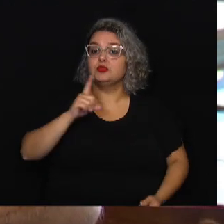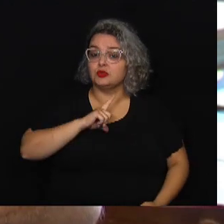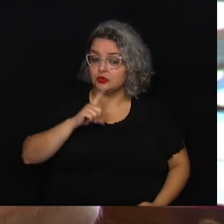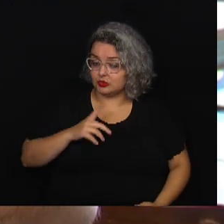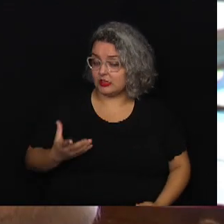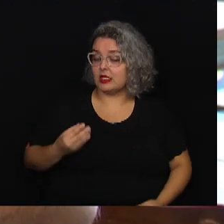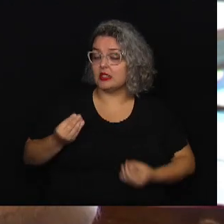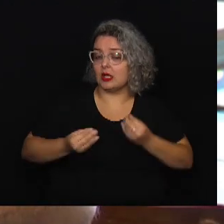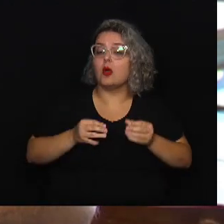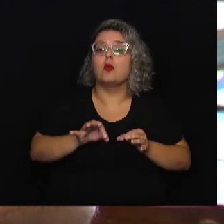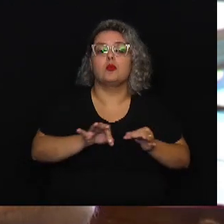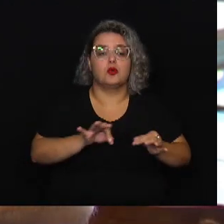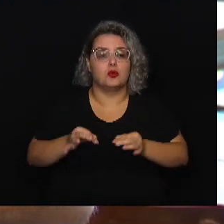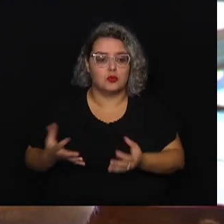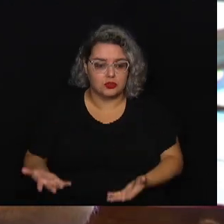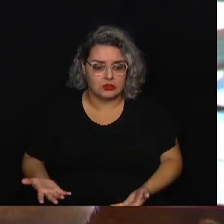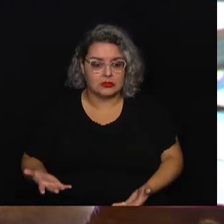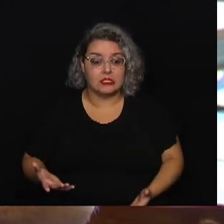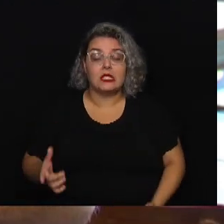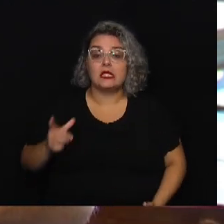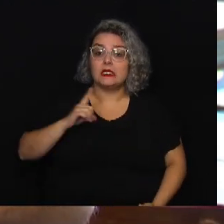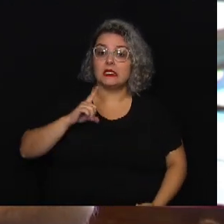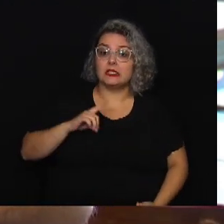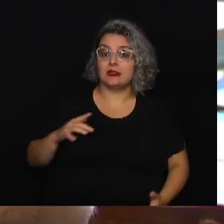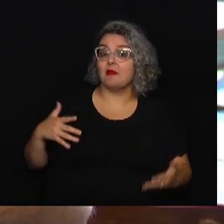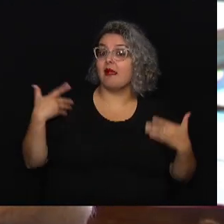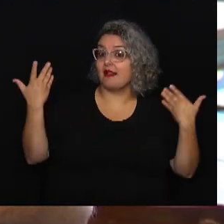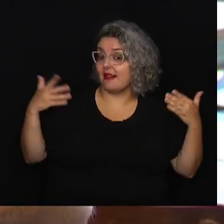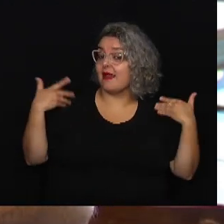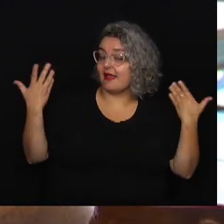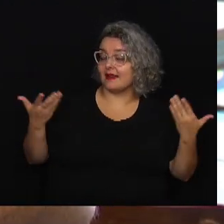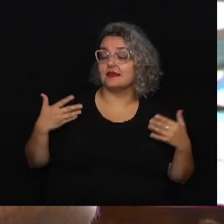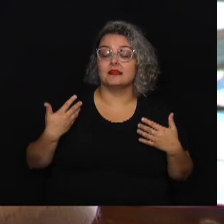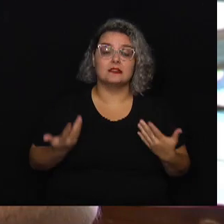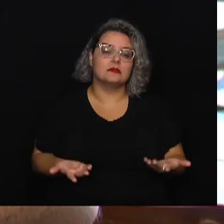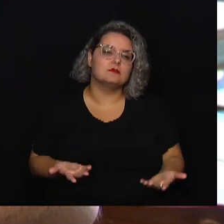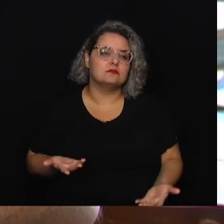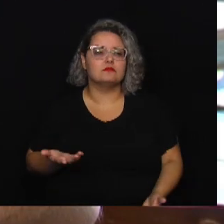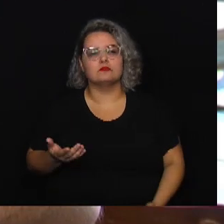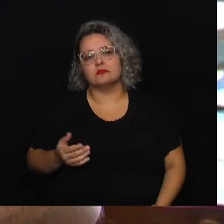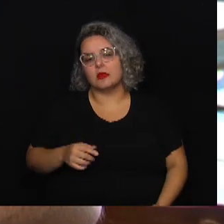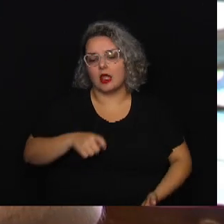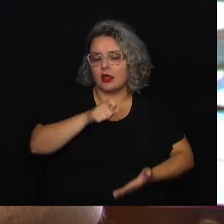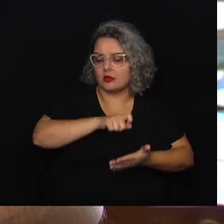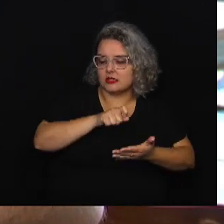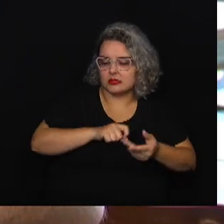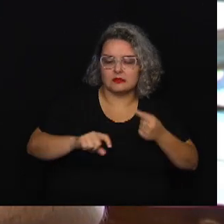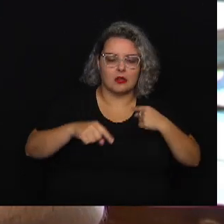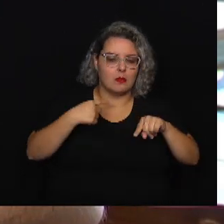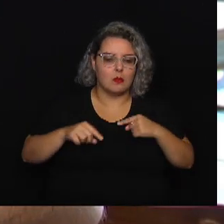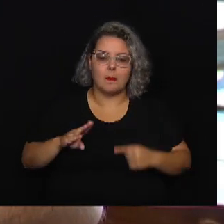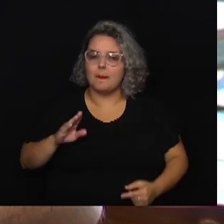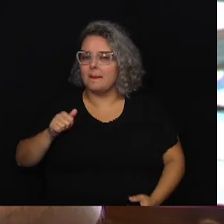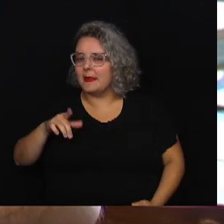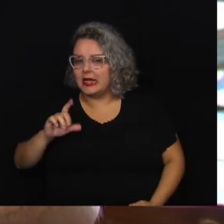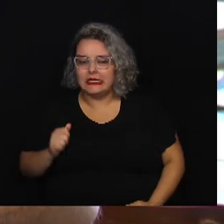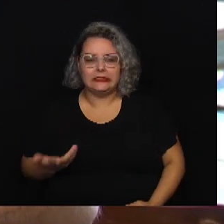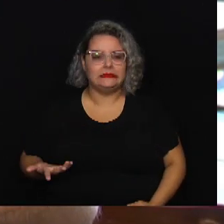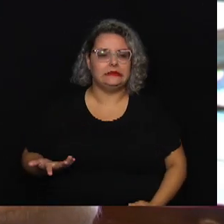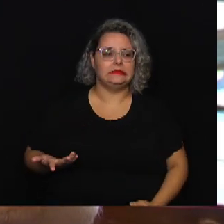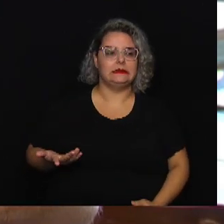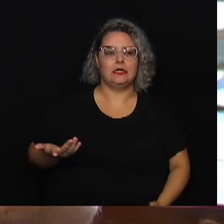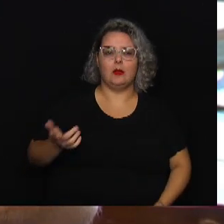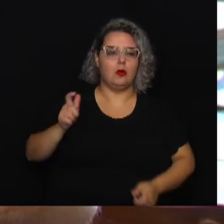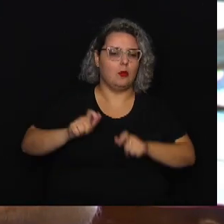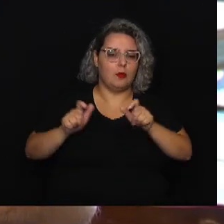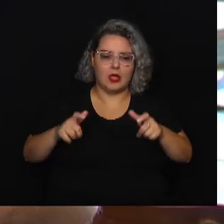vocês organizaram e que seja uma festa alegre, né? Então, ali entre compositores, banda, pessoal